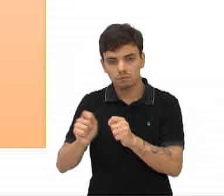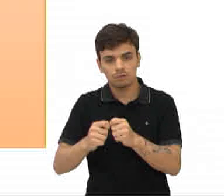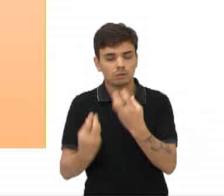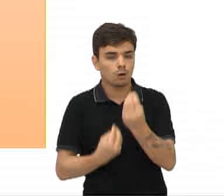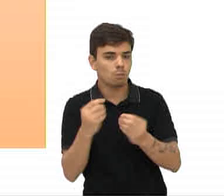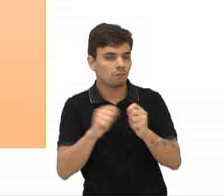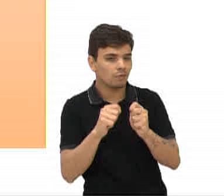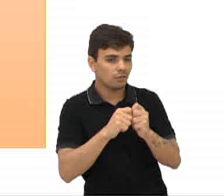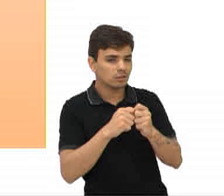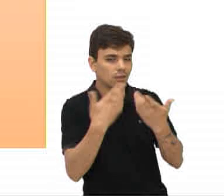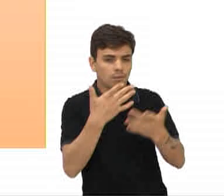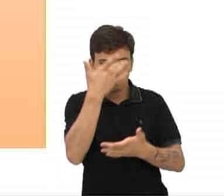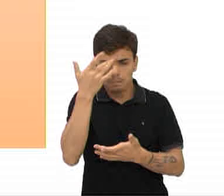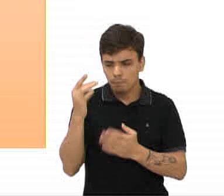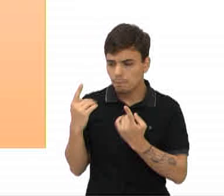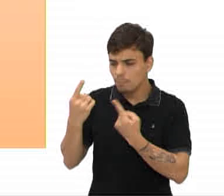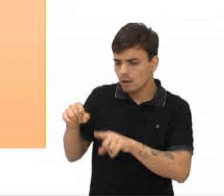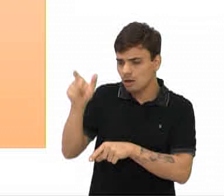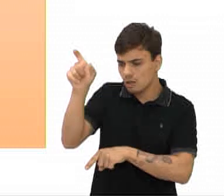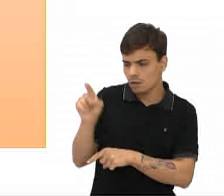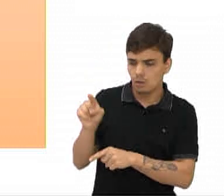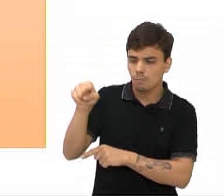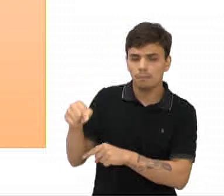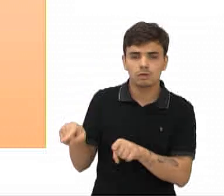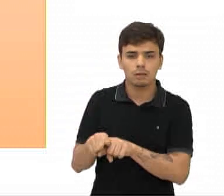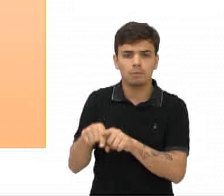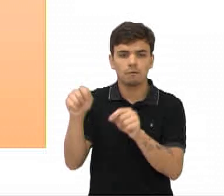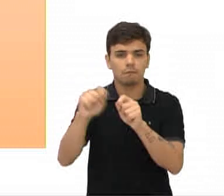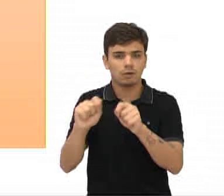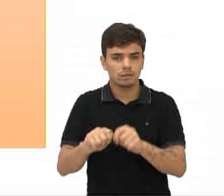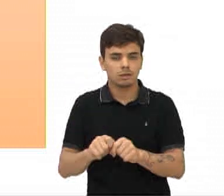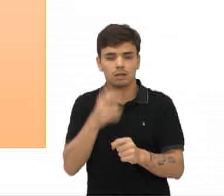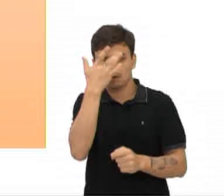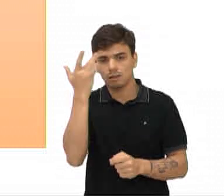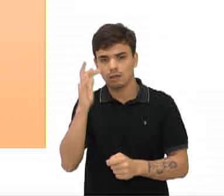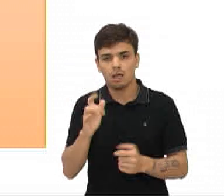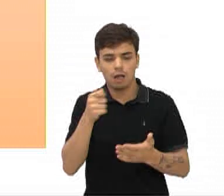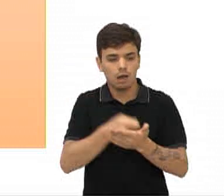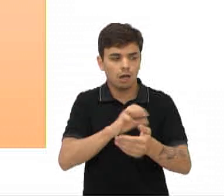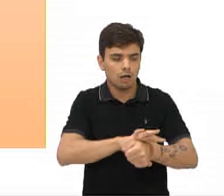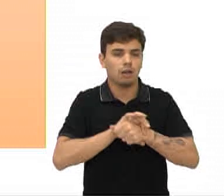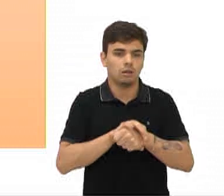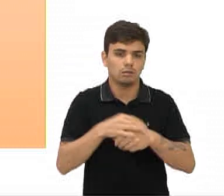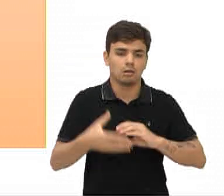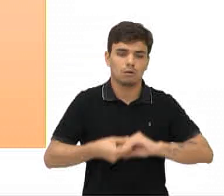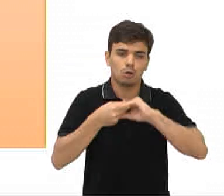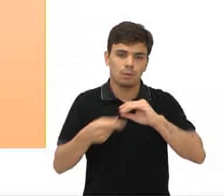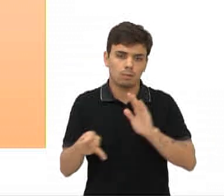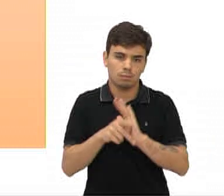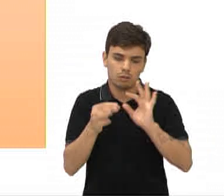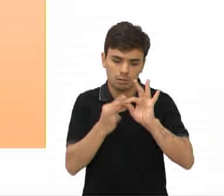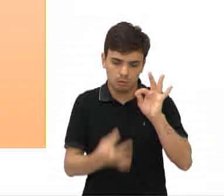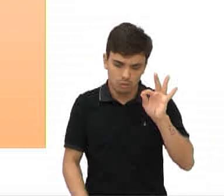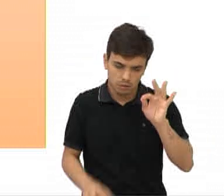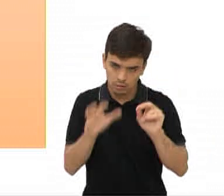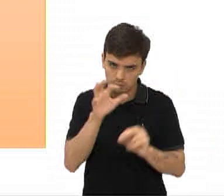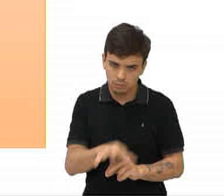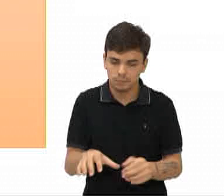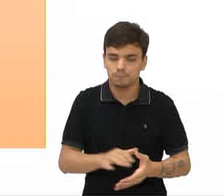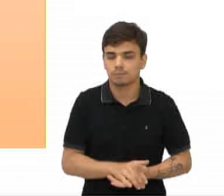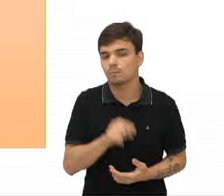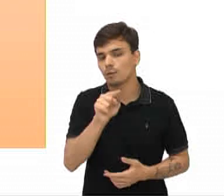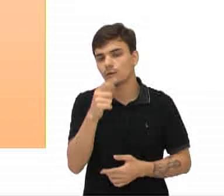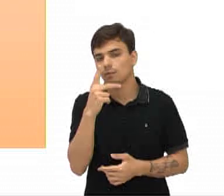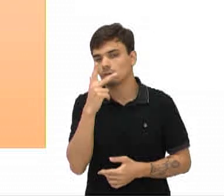ser feito, para quem vai ser feito, quem vai garantir o funcionamento, o cumprimento disso, tá? O que